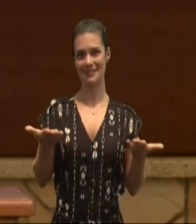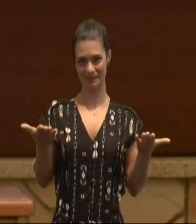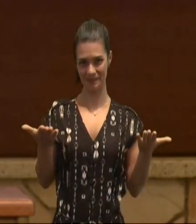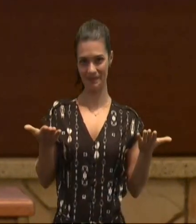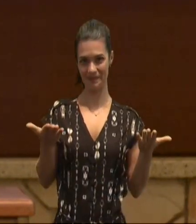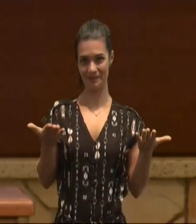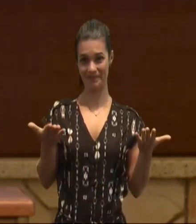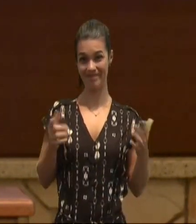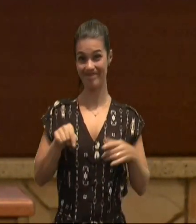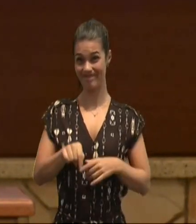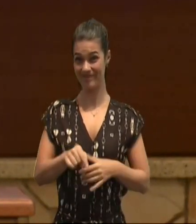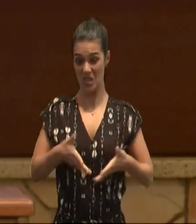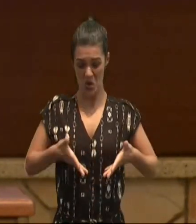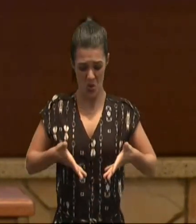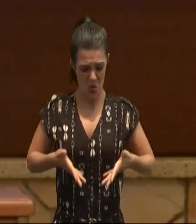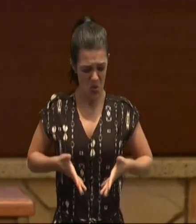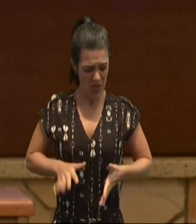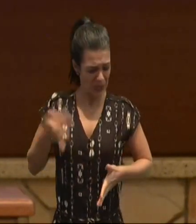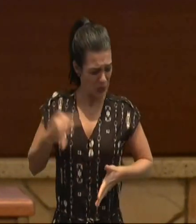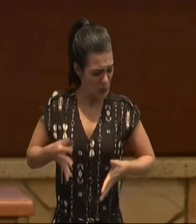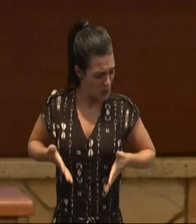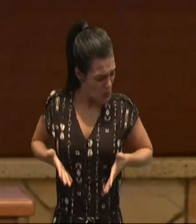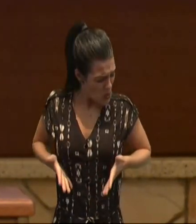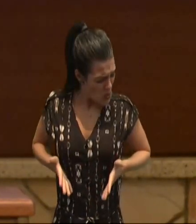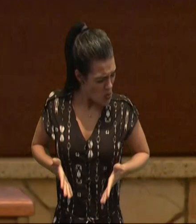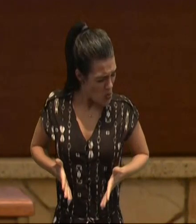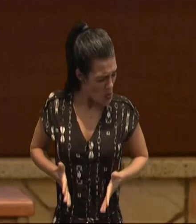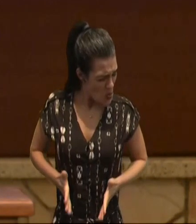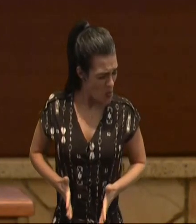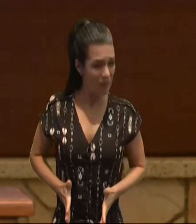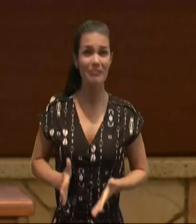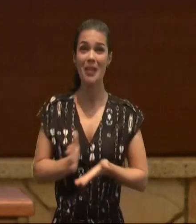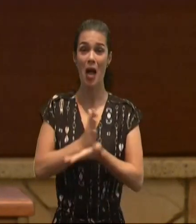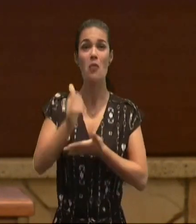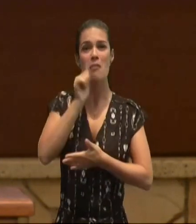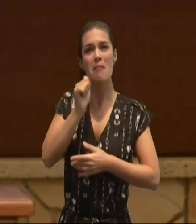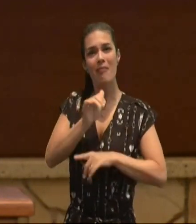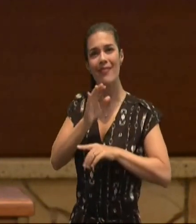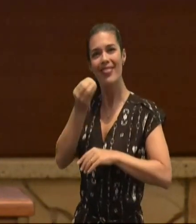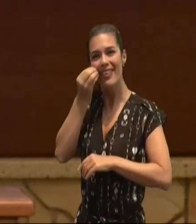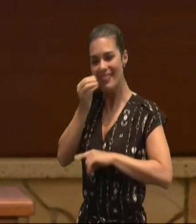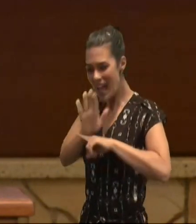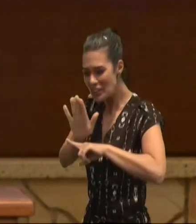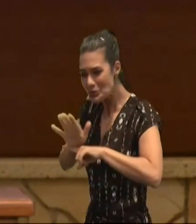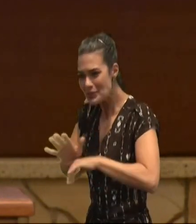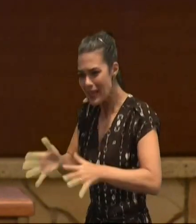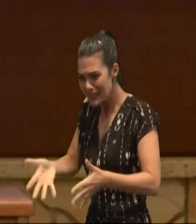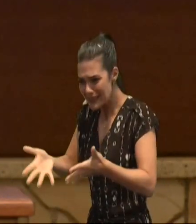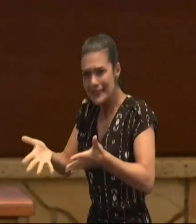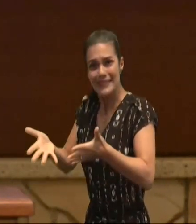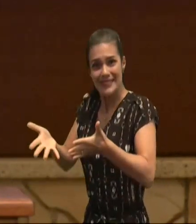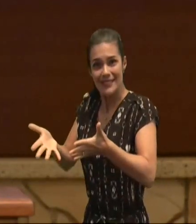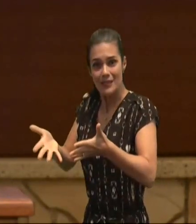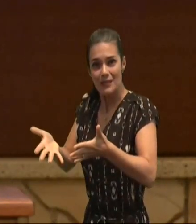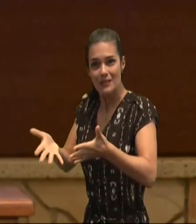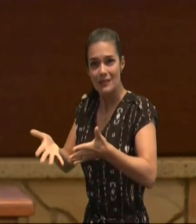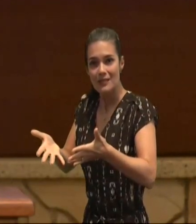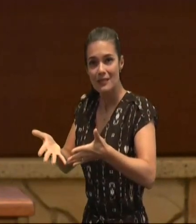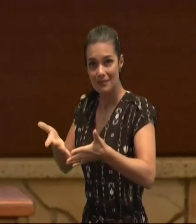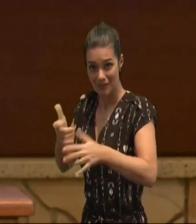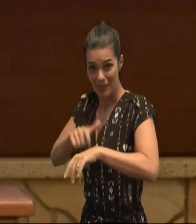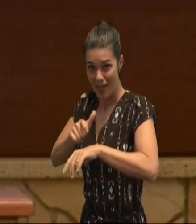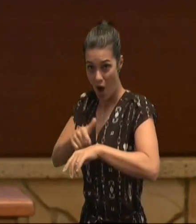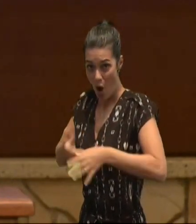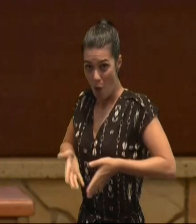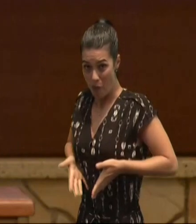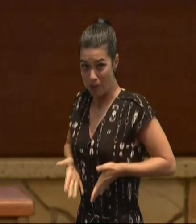E neste parto, com toda a dor, algumas auxiliares tentando ali ajudar e animá-la e fortalecê-la,